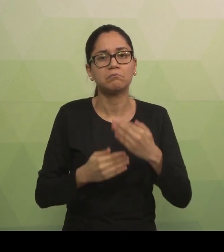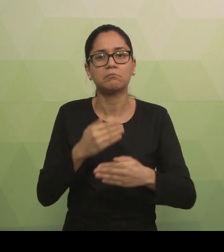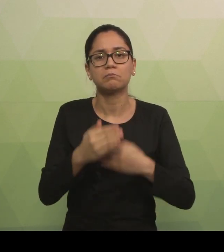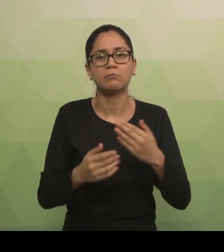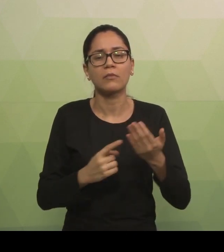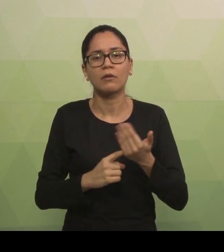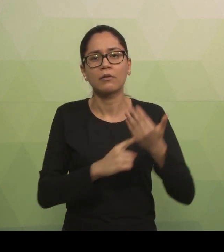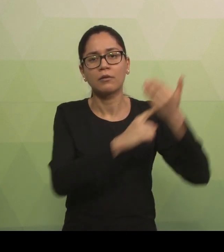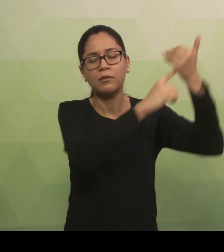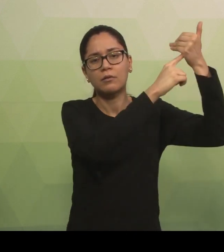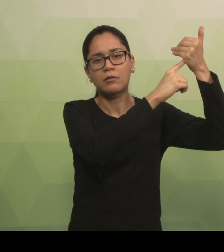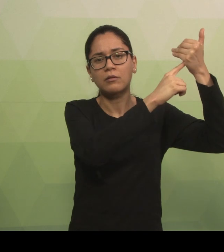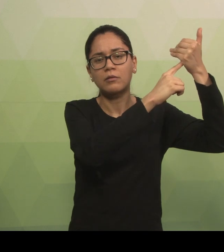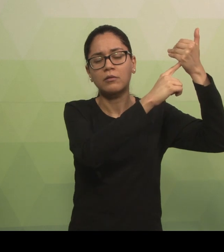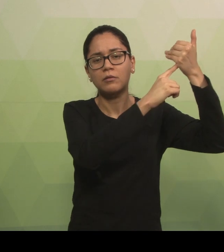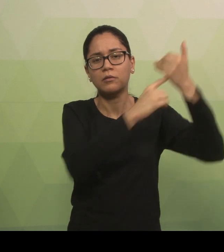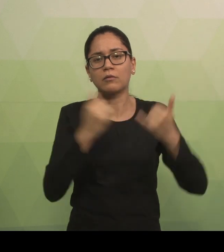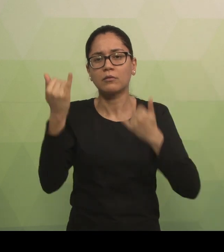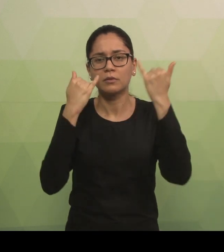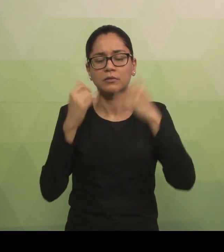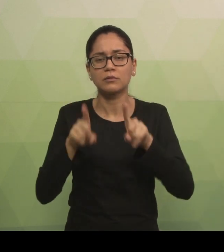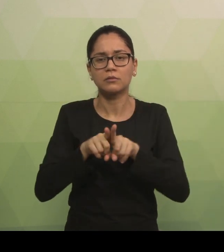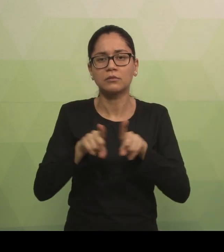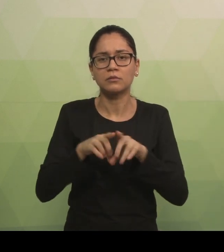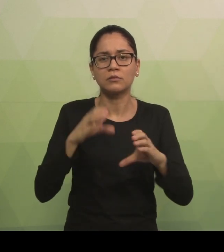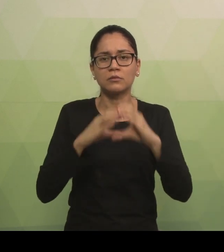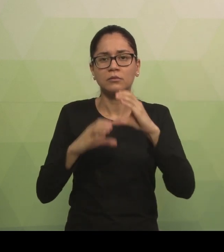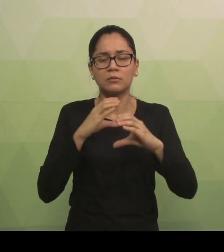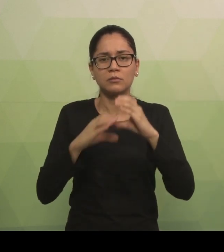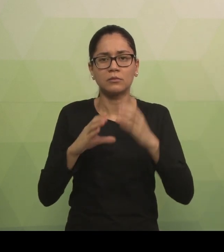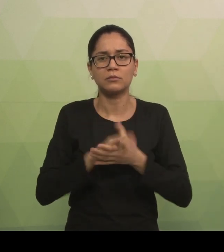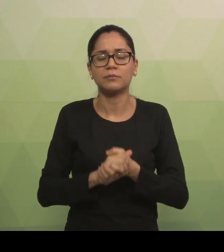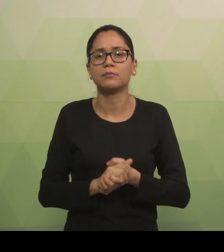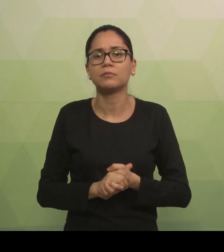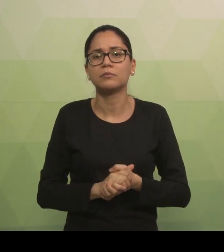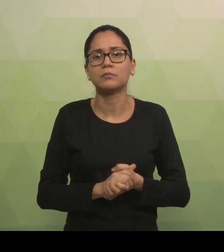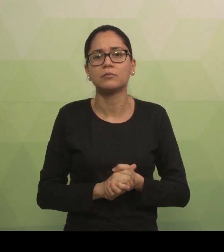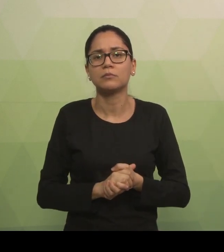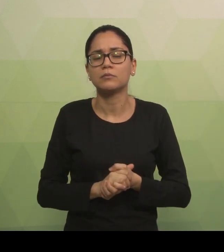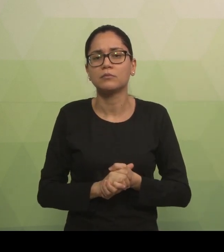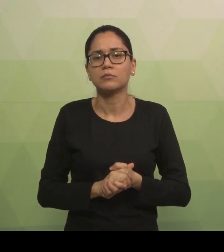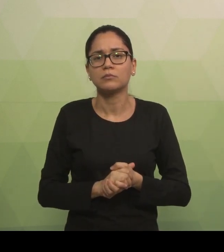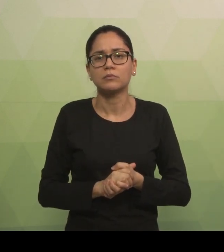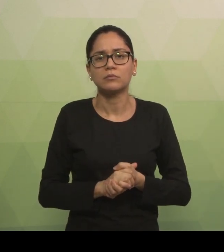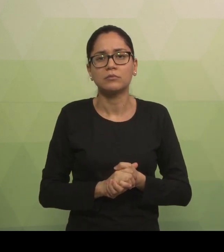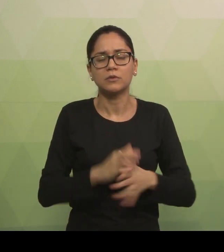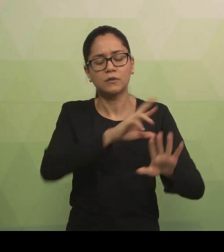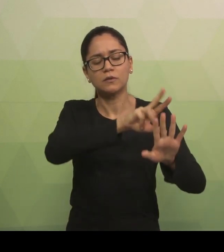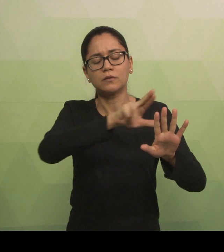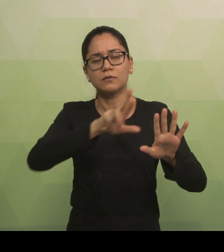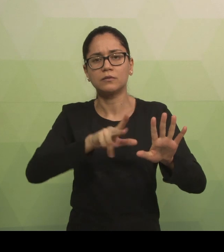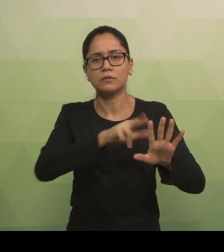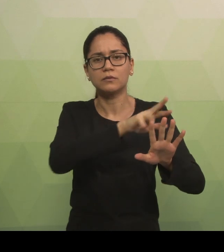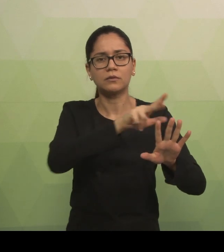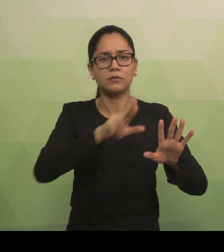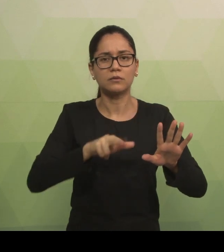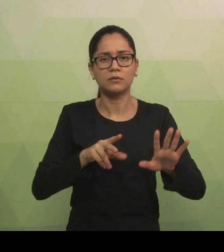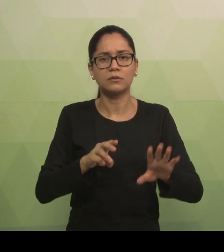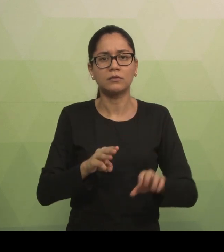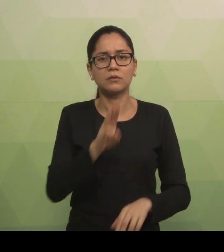Diante dessa evolução de tecnologia da informação e comunicação, surgiram inúmeros tipos de tecnologias de sites